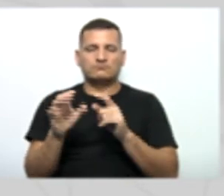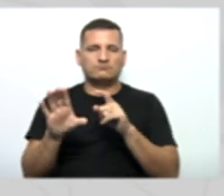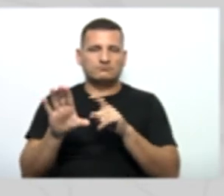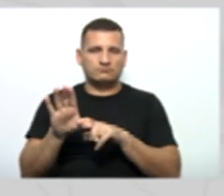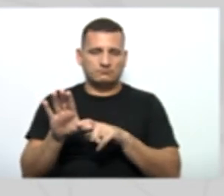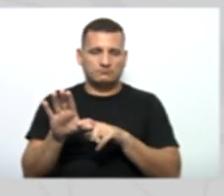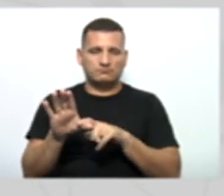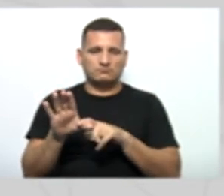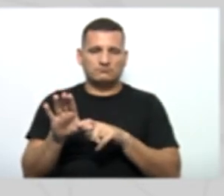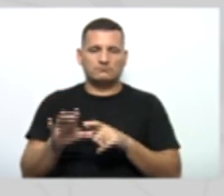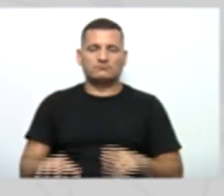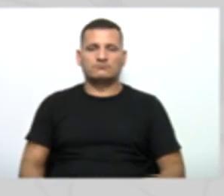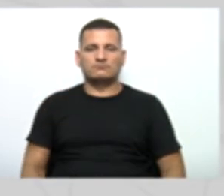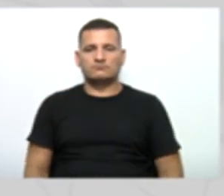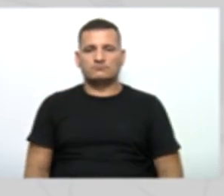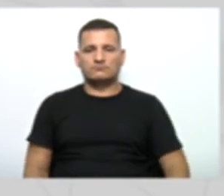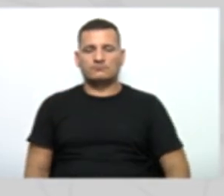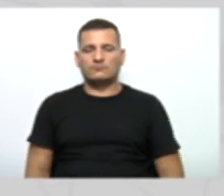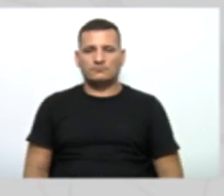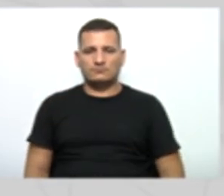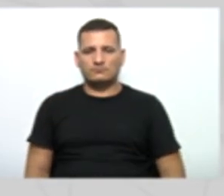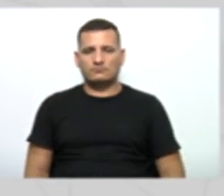aqui, ó, nessa situação